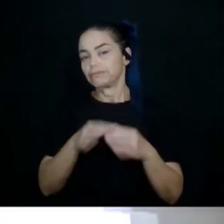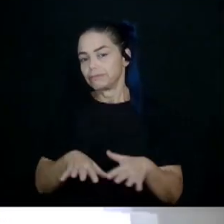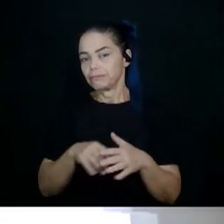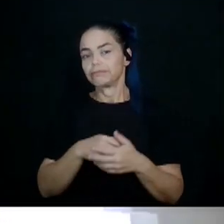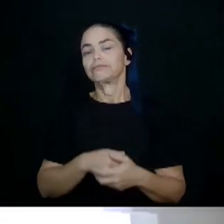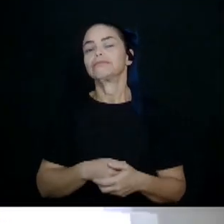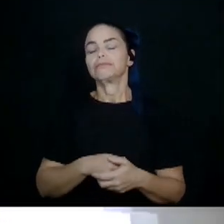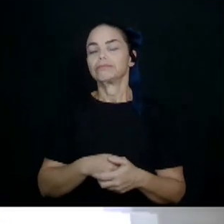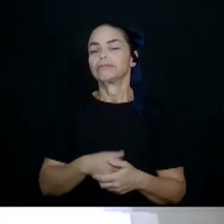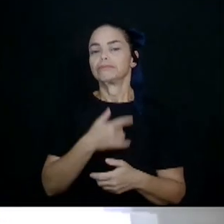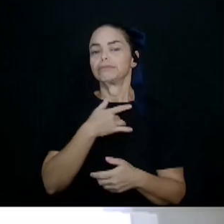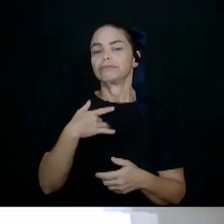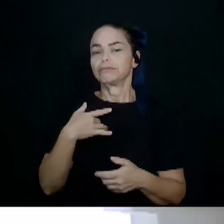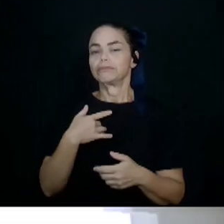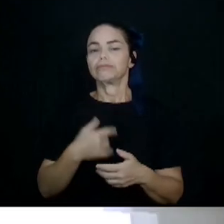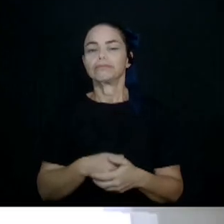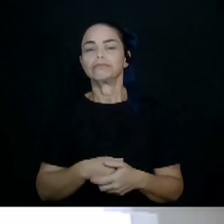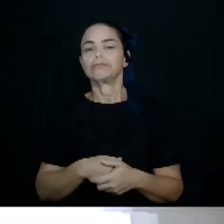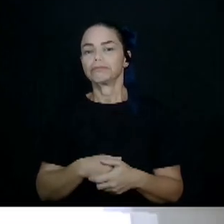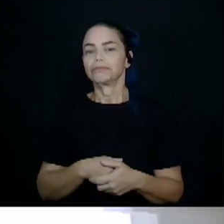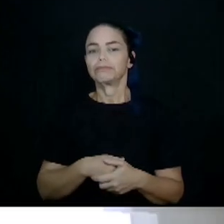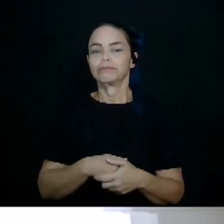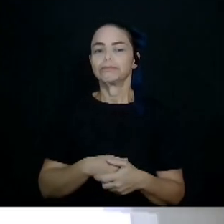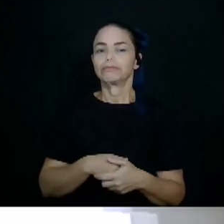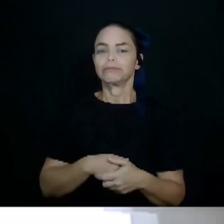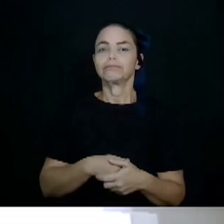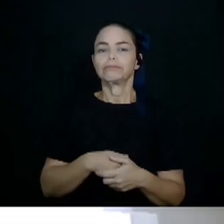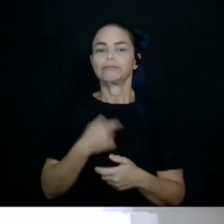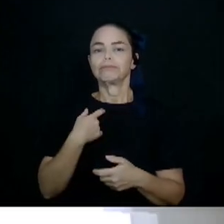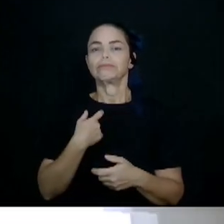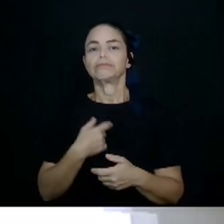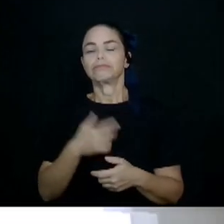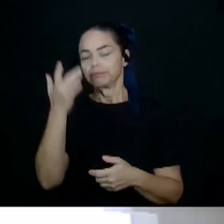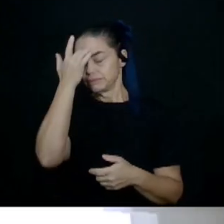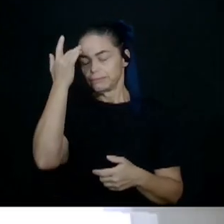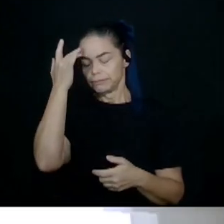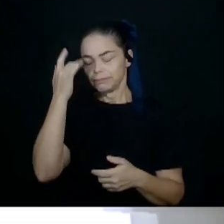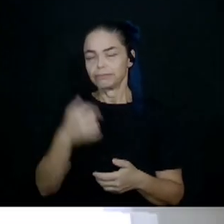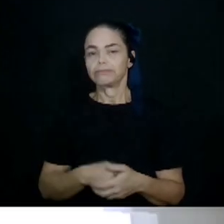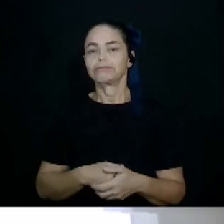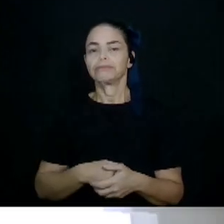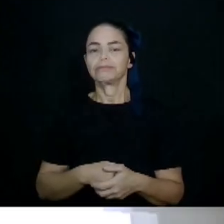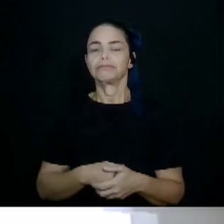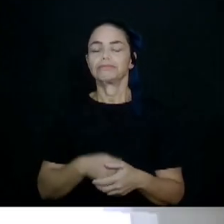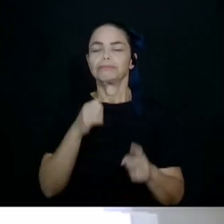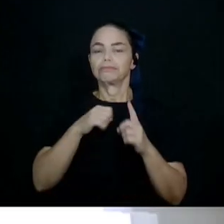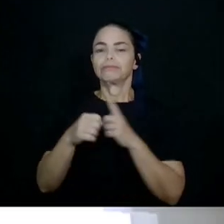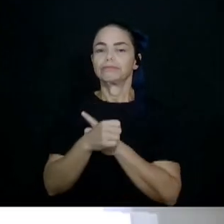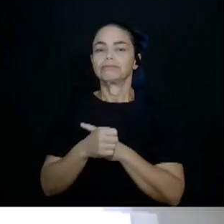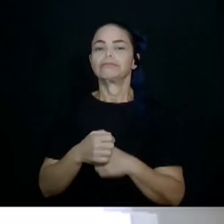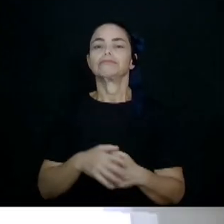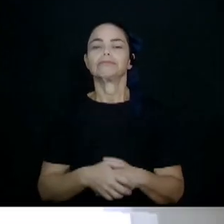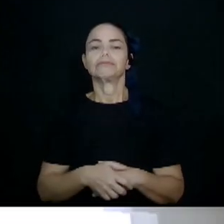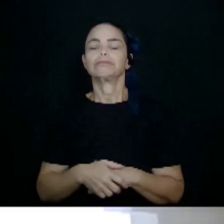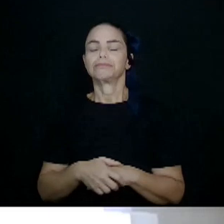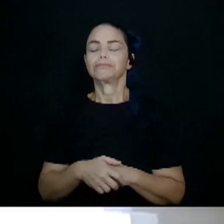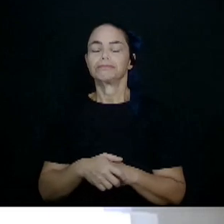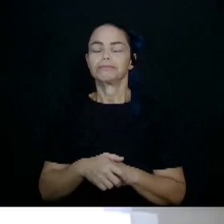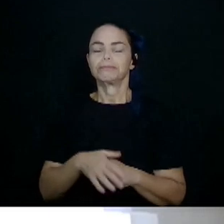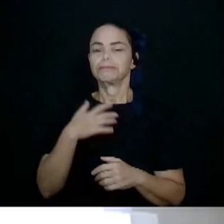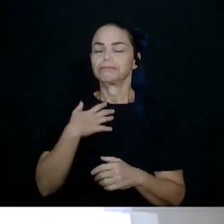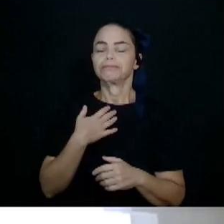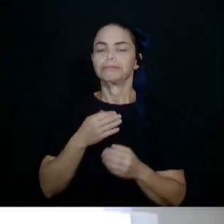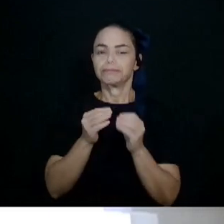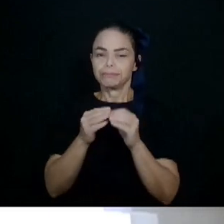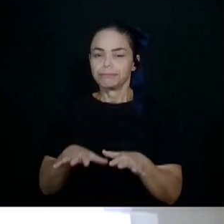saúde física, como de saúde mental, de questões socioemocionais, né? Então, eu acho que é o prejuízo